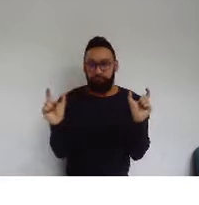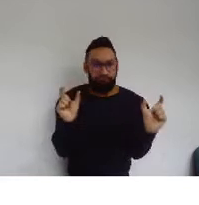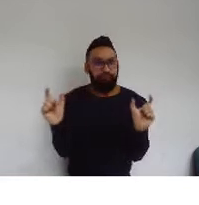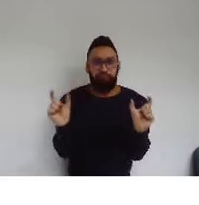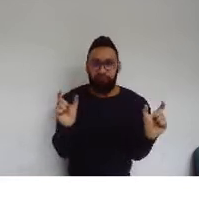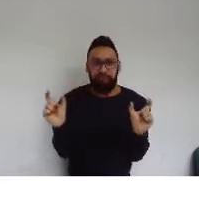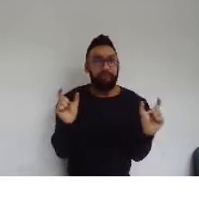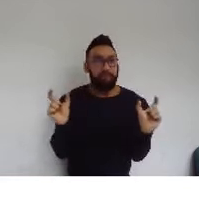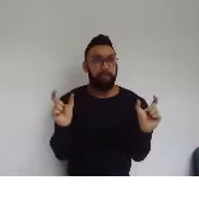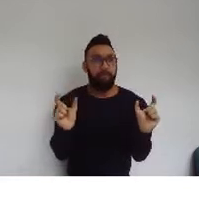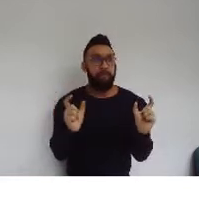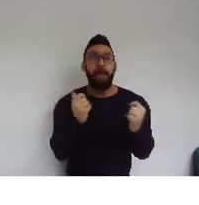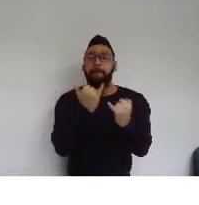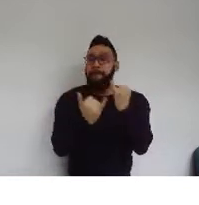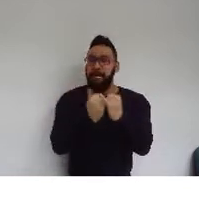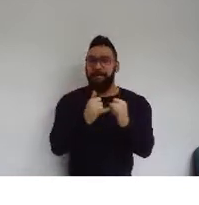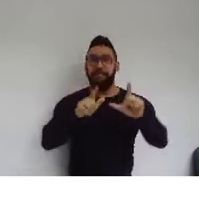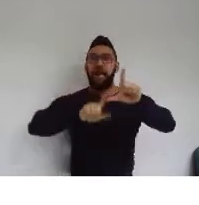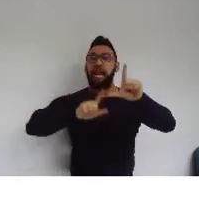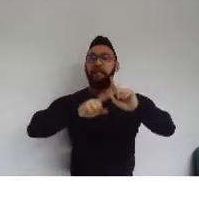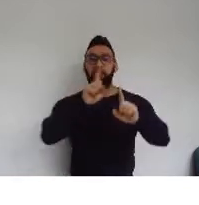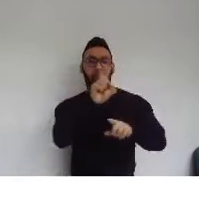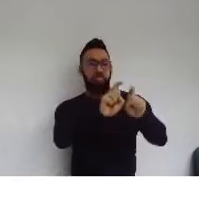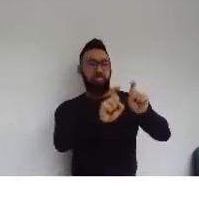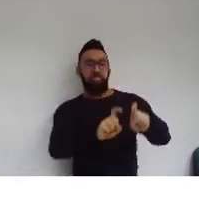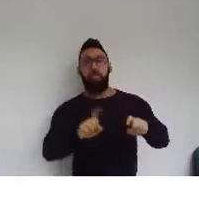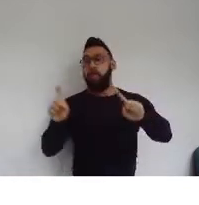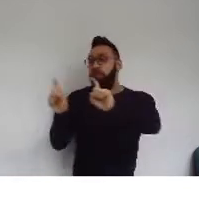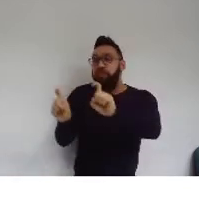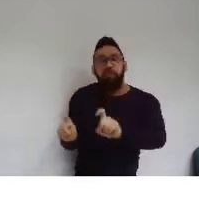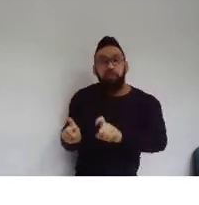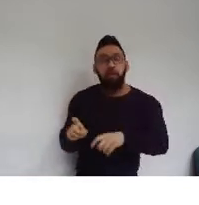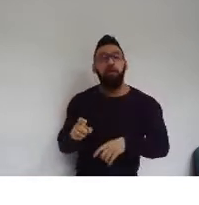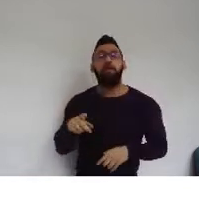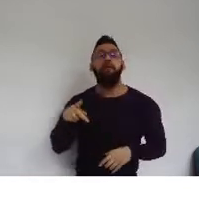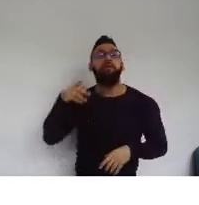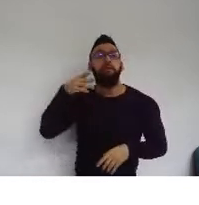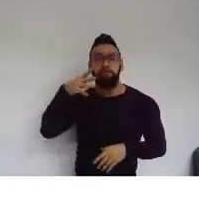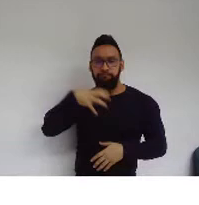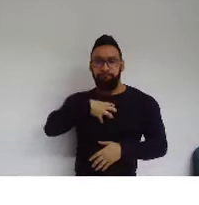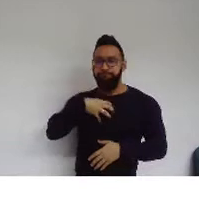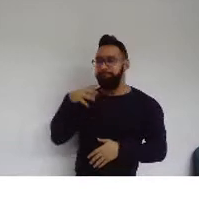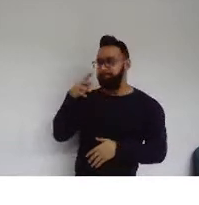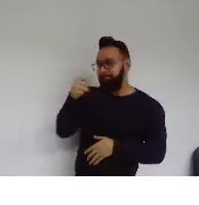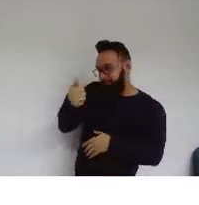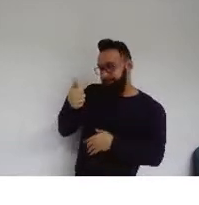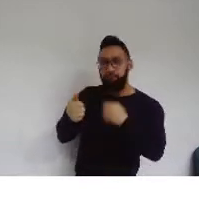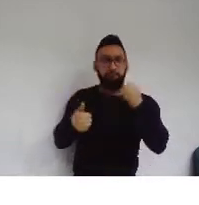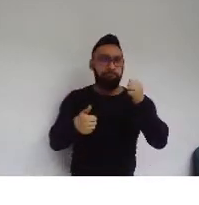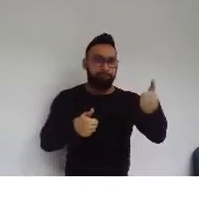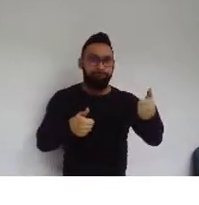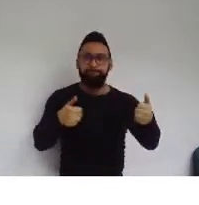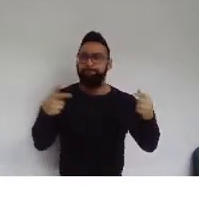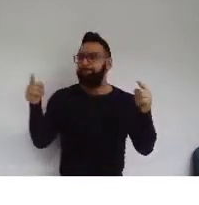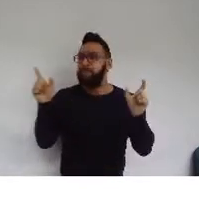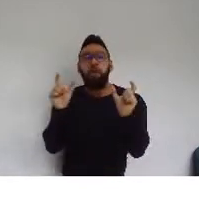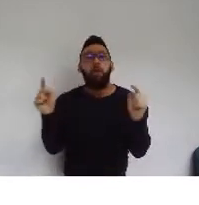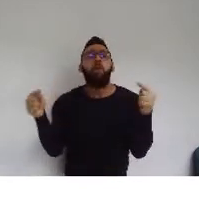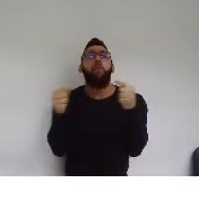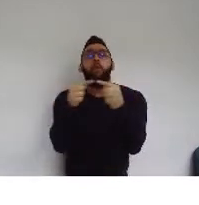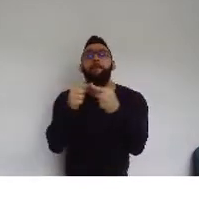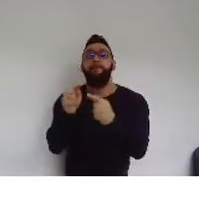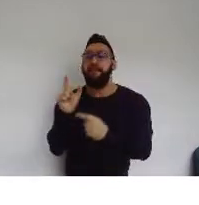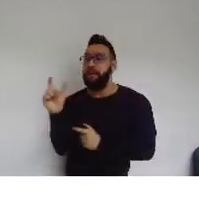letras similares, estabelecem elos indexicais com discursos que convidam a sentidos de prazer. Então,